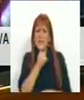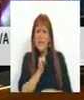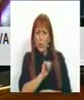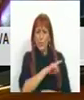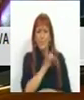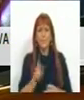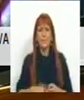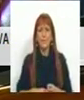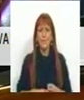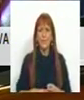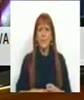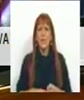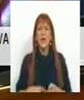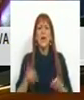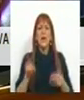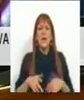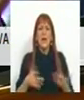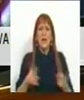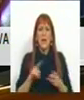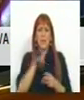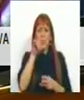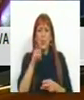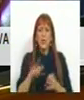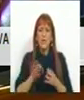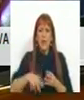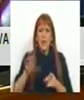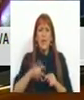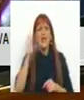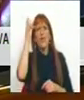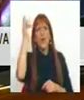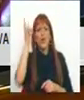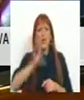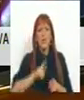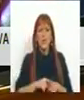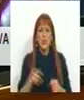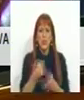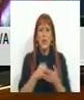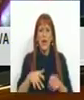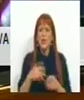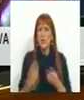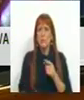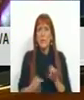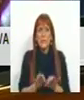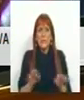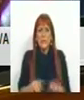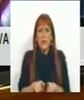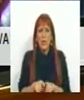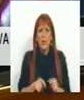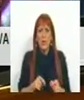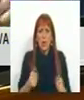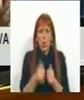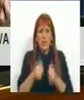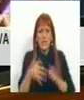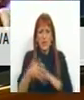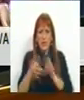decisão? E, portanto, uma questão final mais filosófica, no mercado extraordinário comumente competitivo, como é